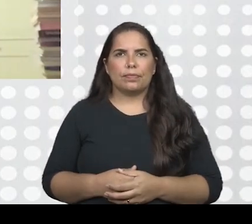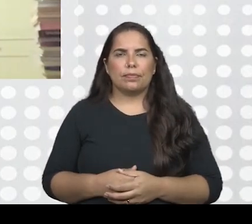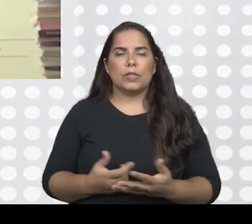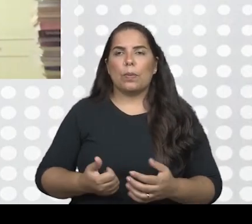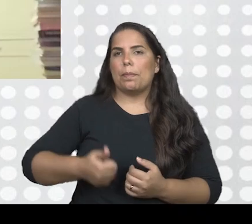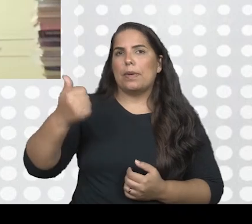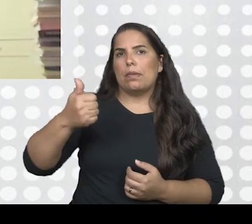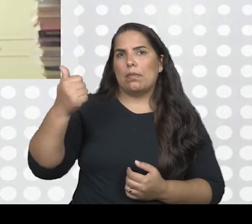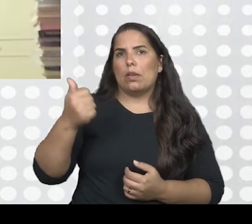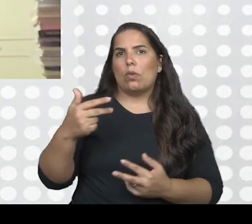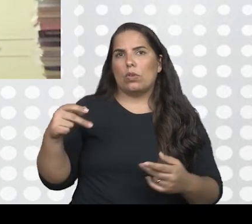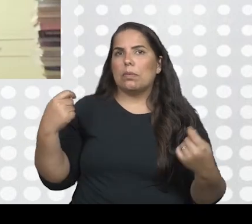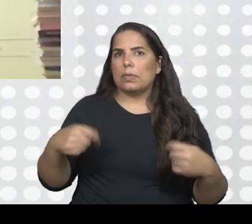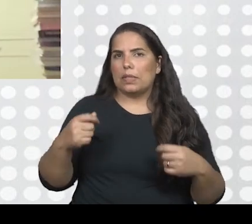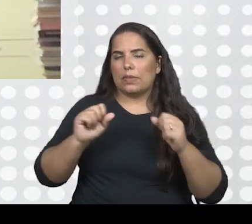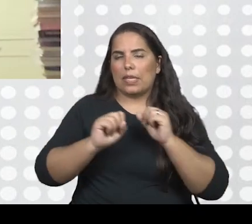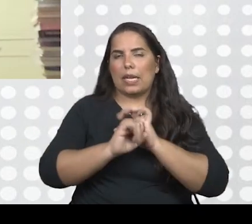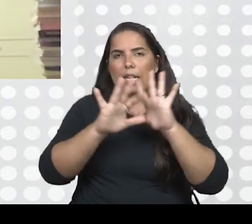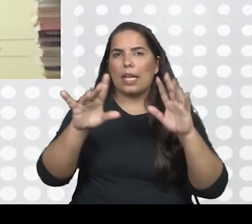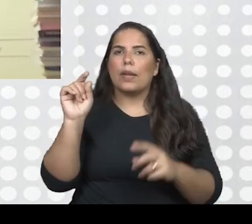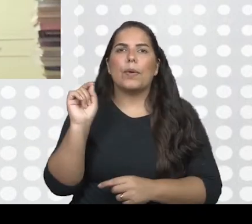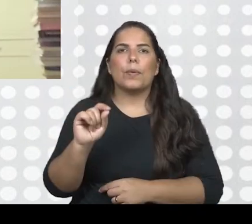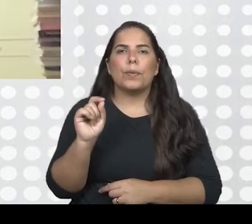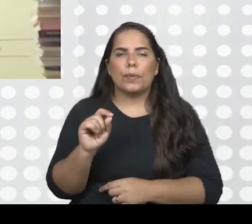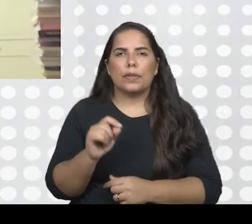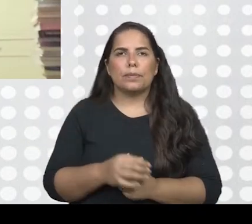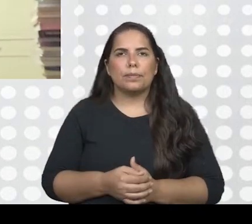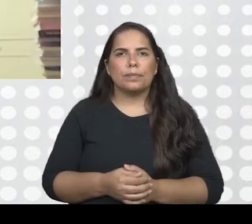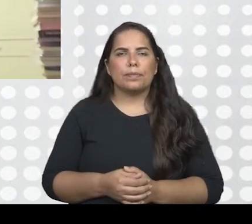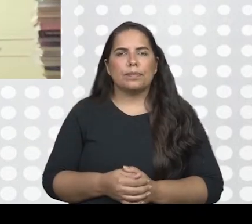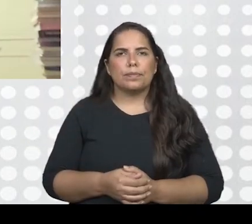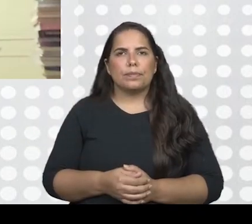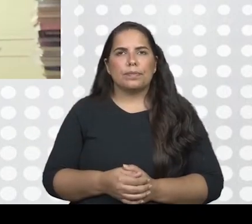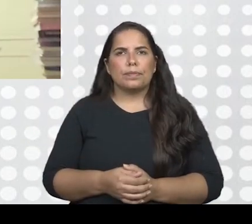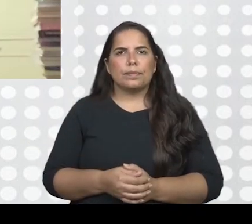a primeira questão que é preciso ficar clara é que a